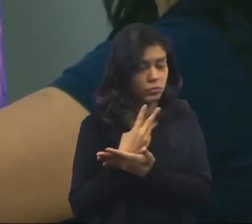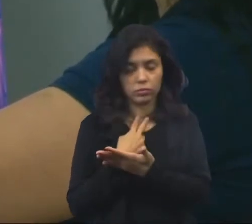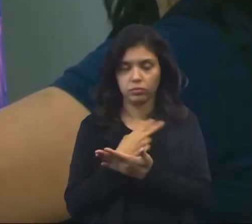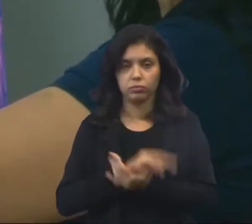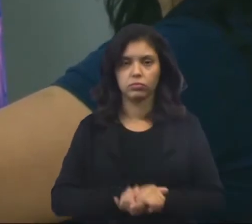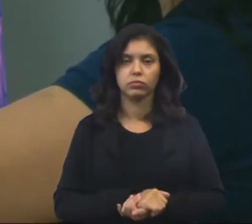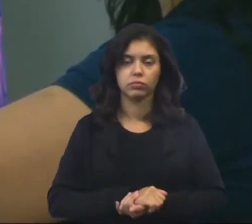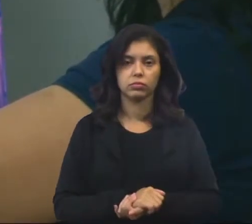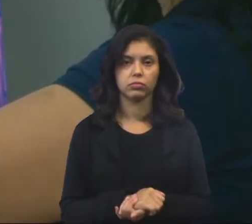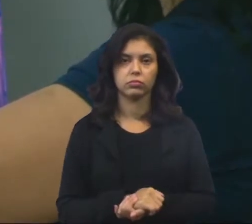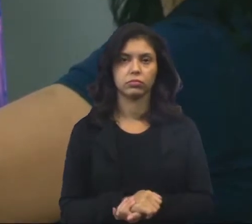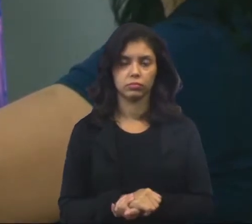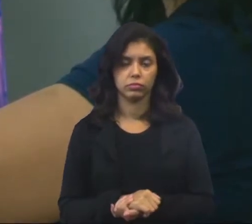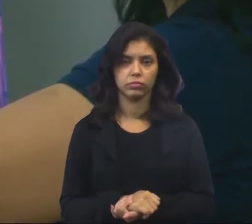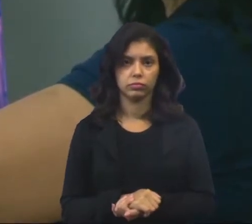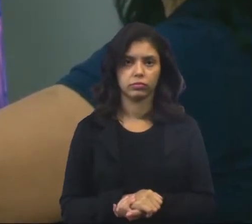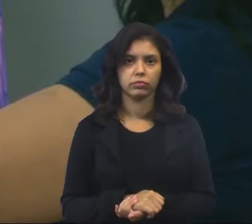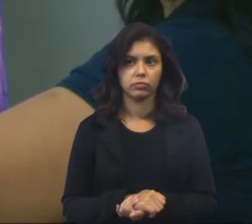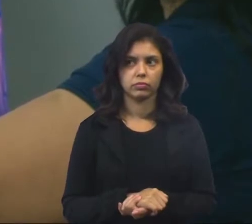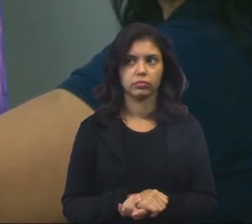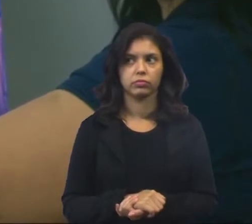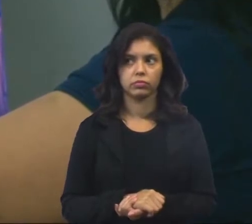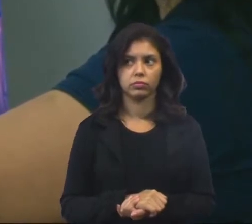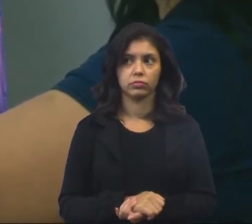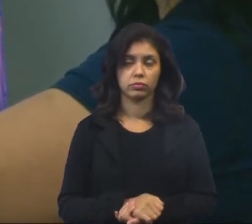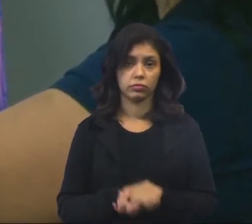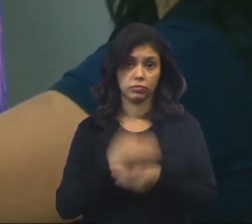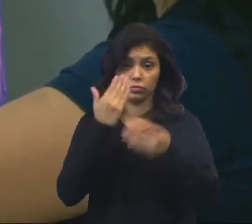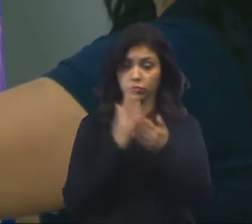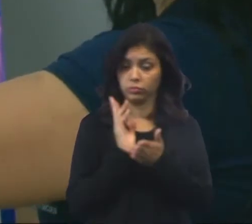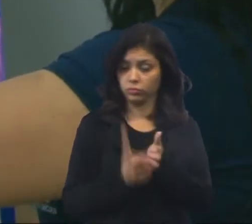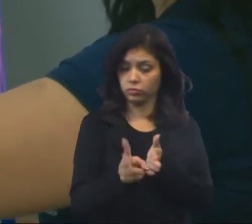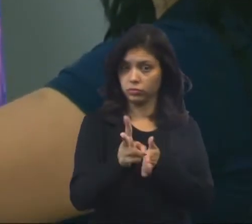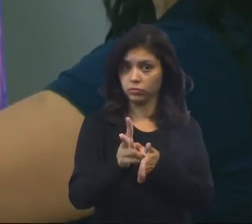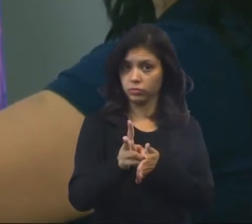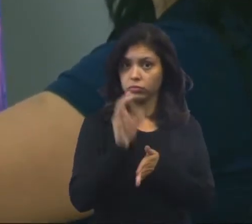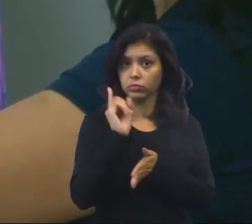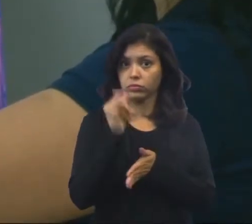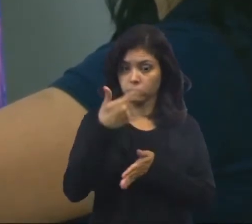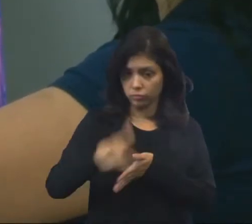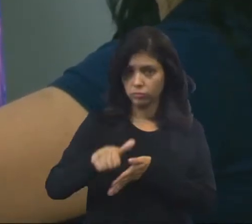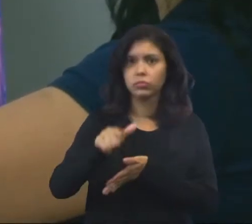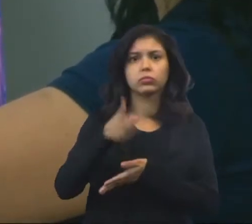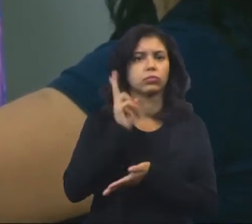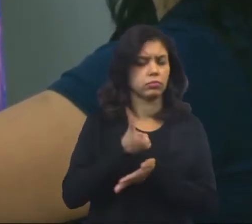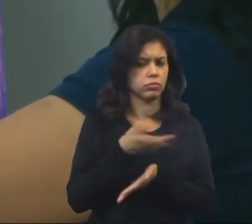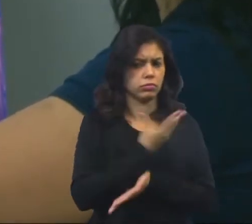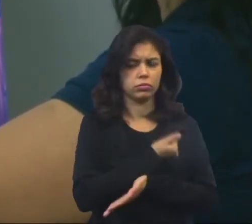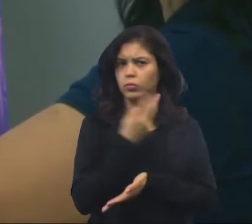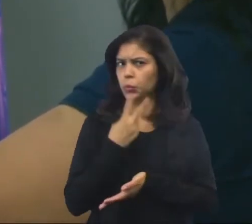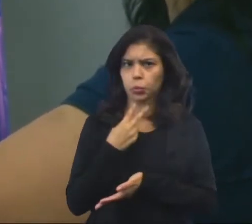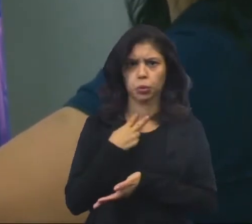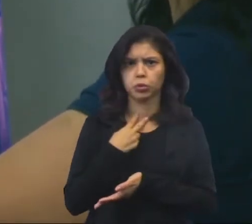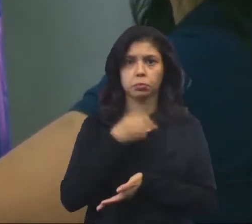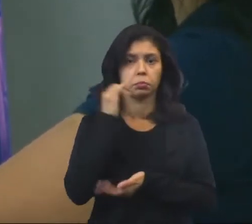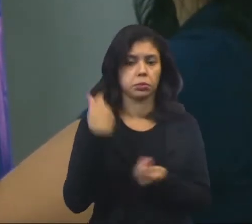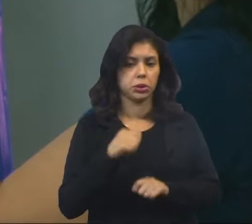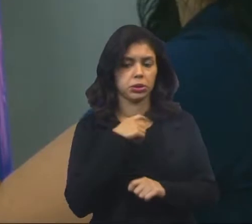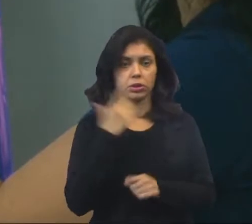posso contar ele novamente. Eu sigo a minha sequência sem contar ele novamente. Porque se eu contar, ó, 1, 2,